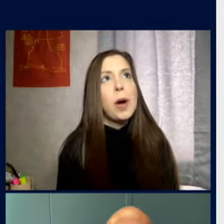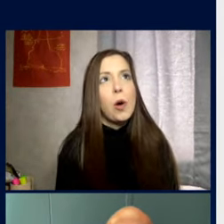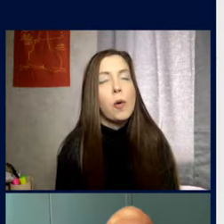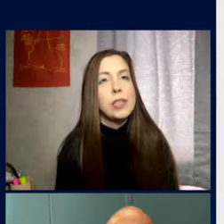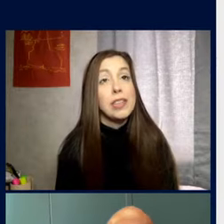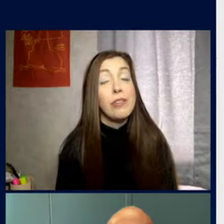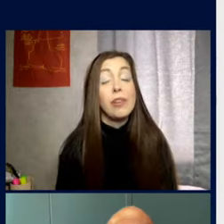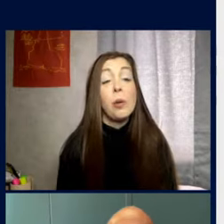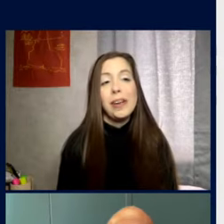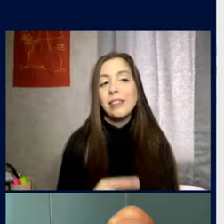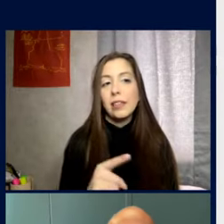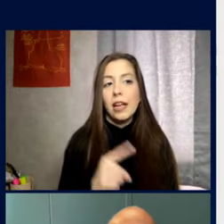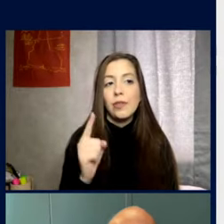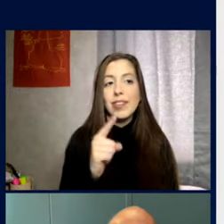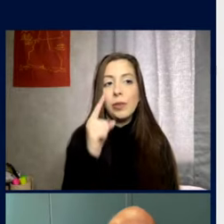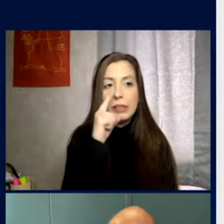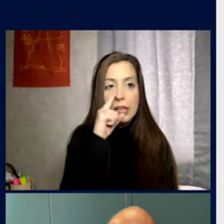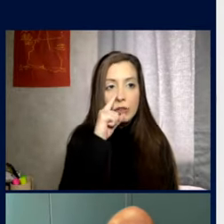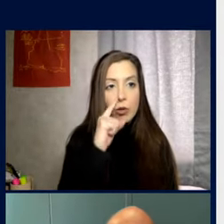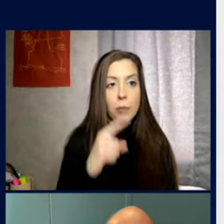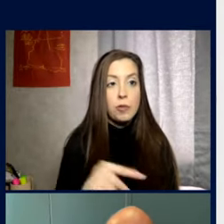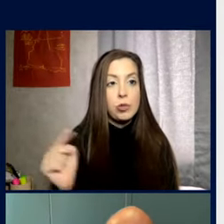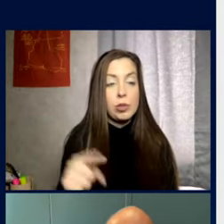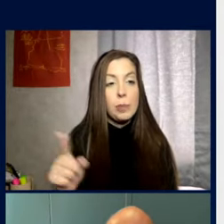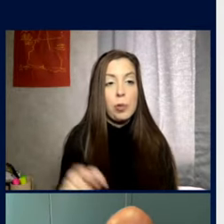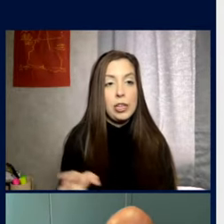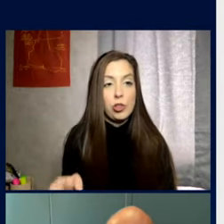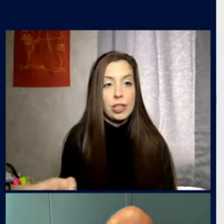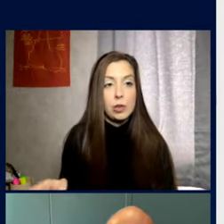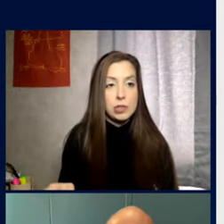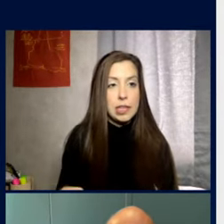faça alguma coisa. Ele falou: mas Natália, você não entende